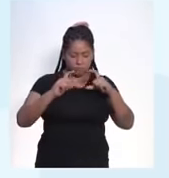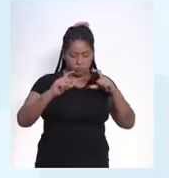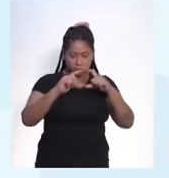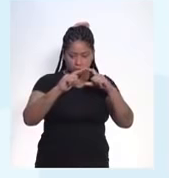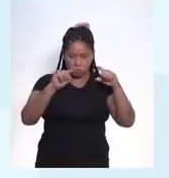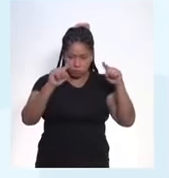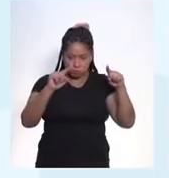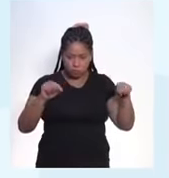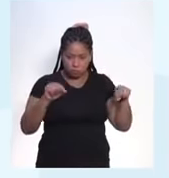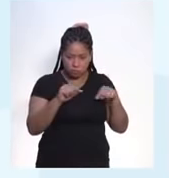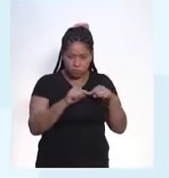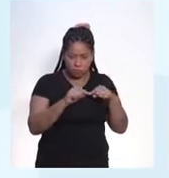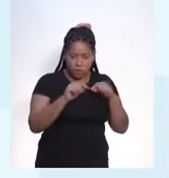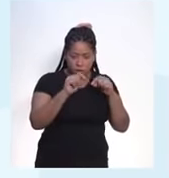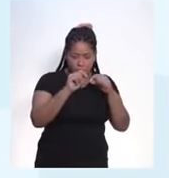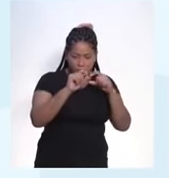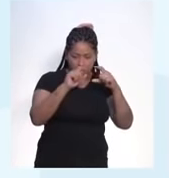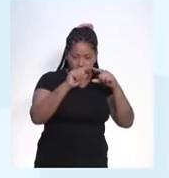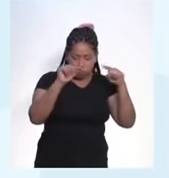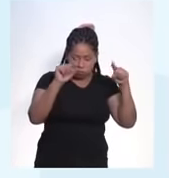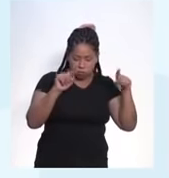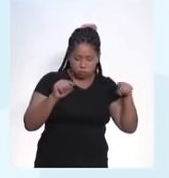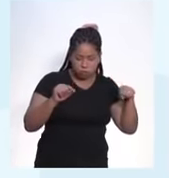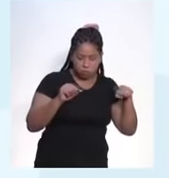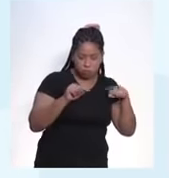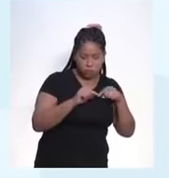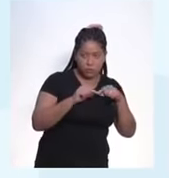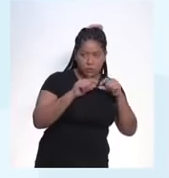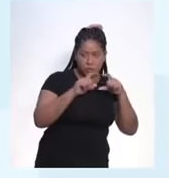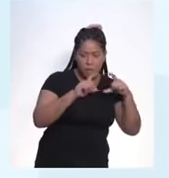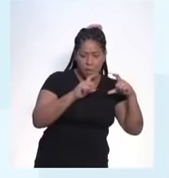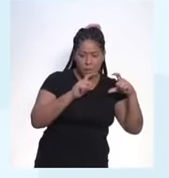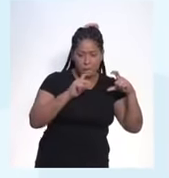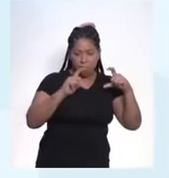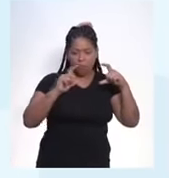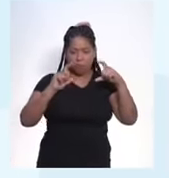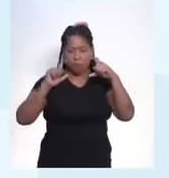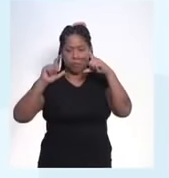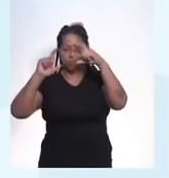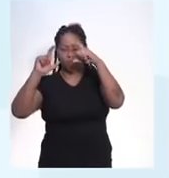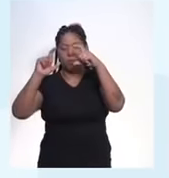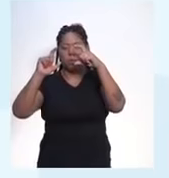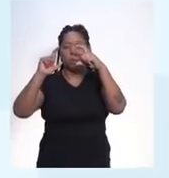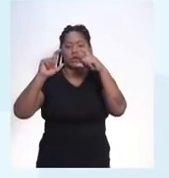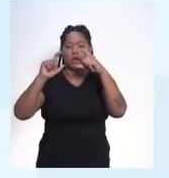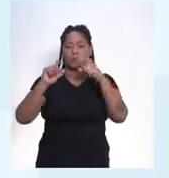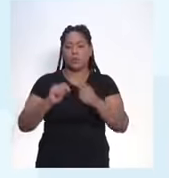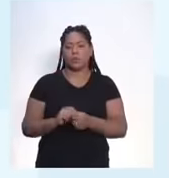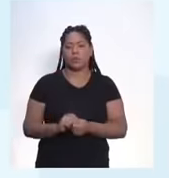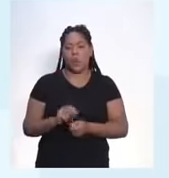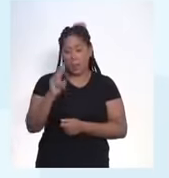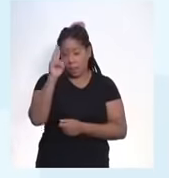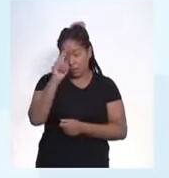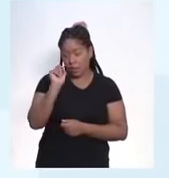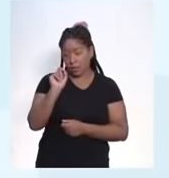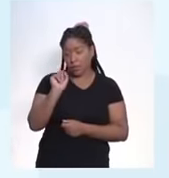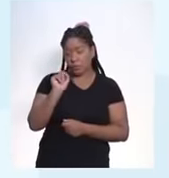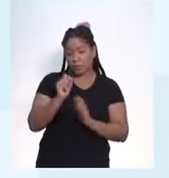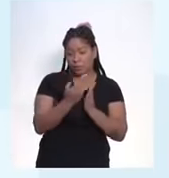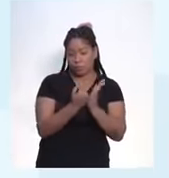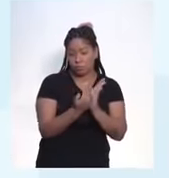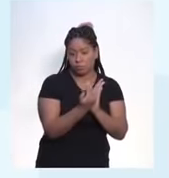é essa movimentação eu fiz a adição sempre Relembrando esse contexto Relembrando esse formato